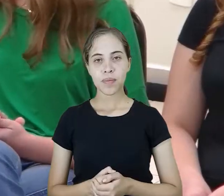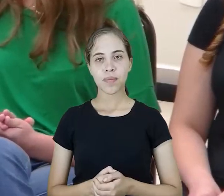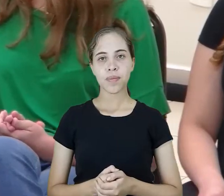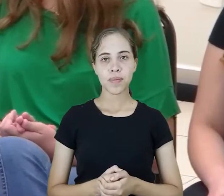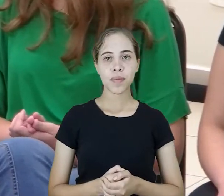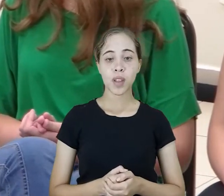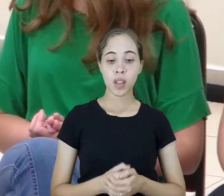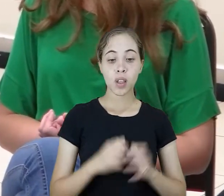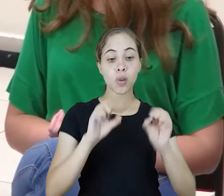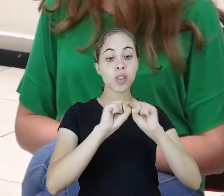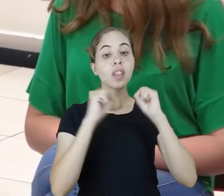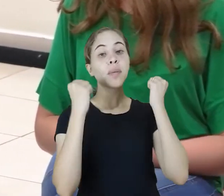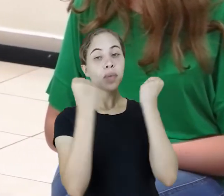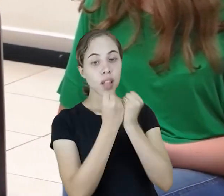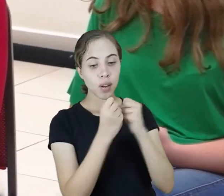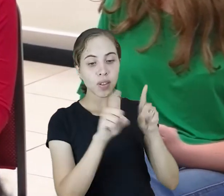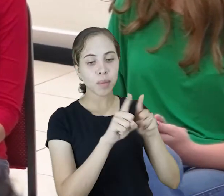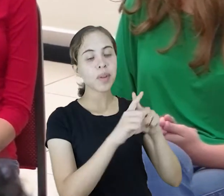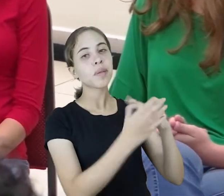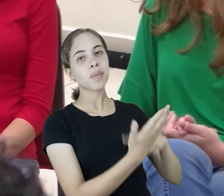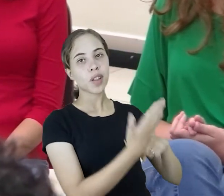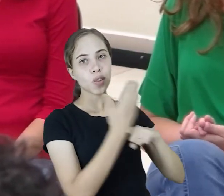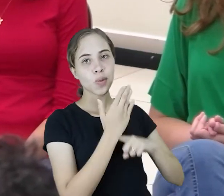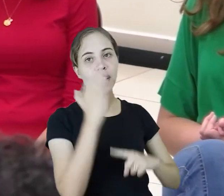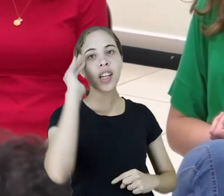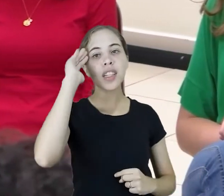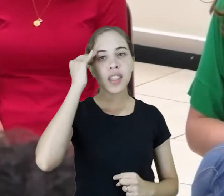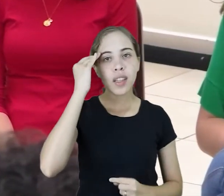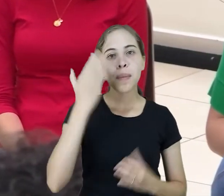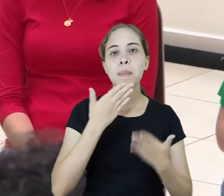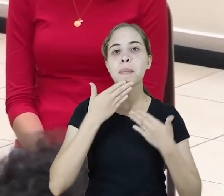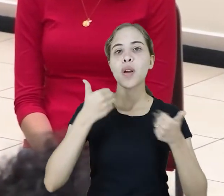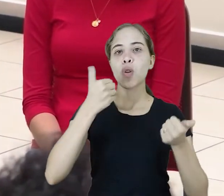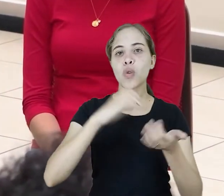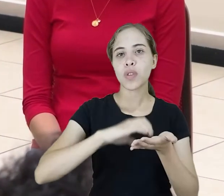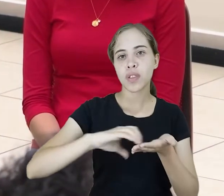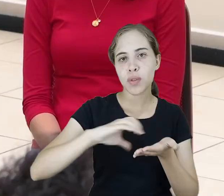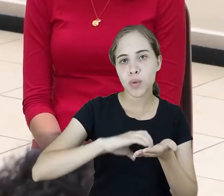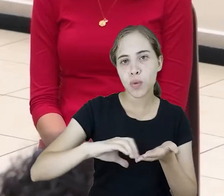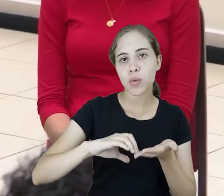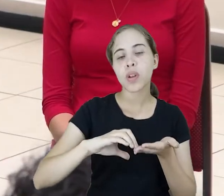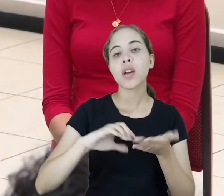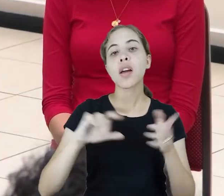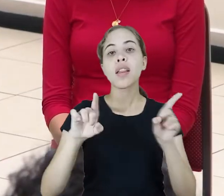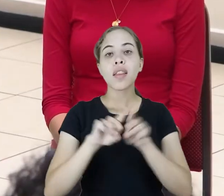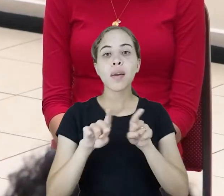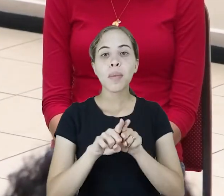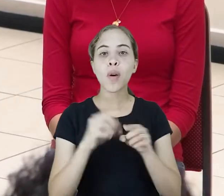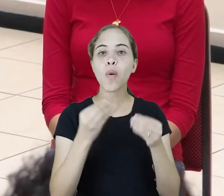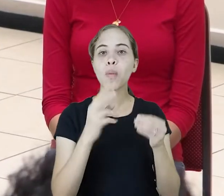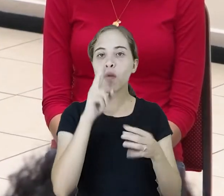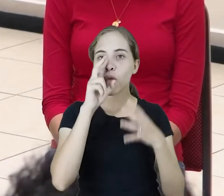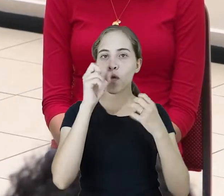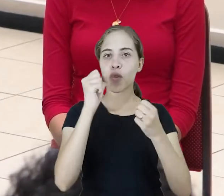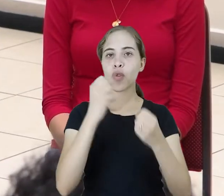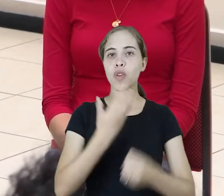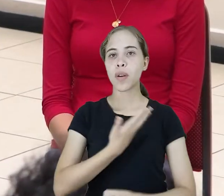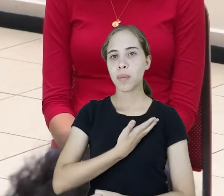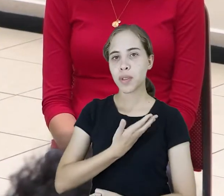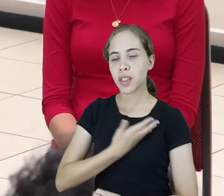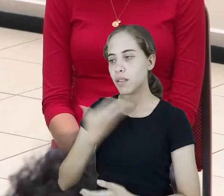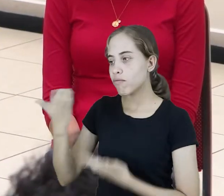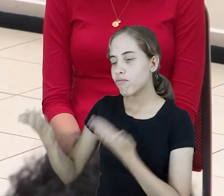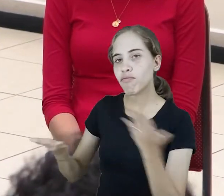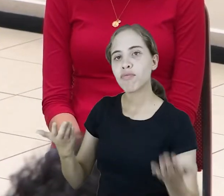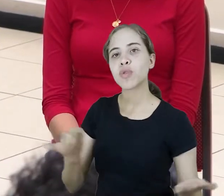Bom, o seminário também tem me ajudado muito a entender melhor as escrituras e a fortalecer minhas amizades com os